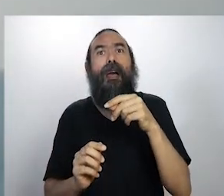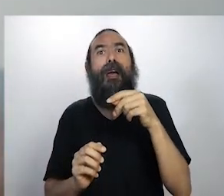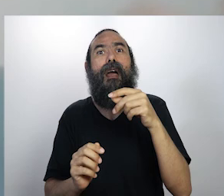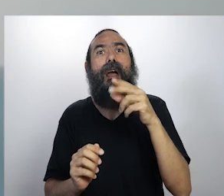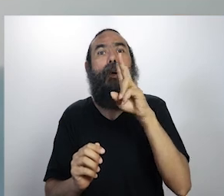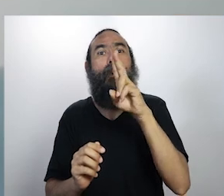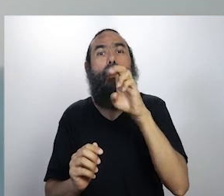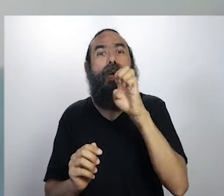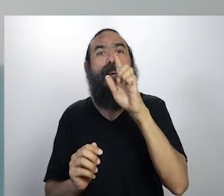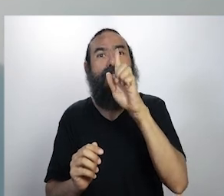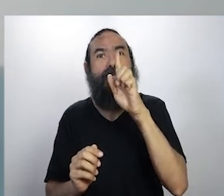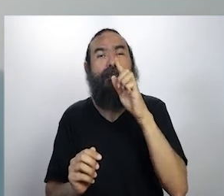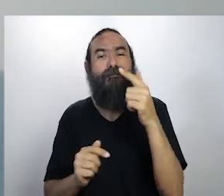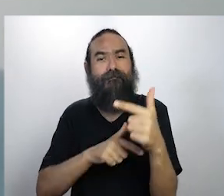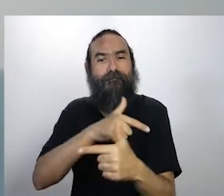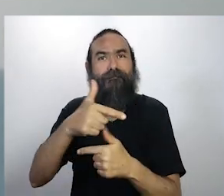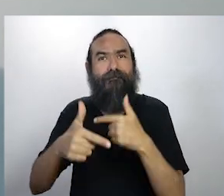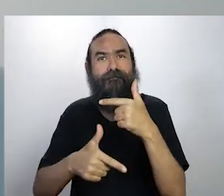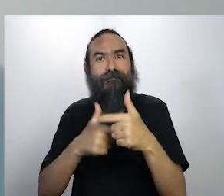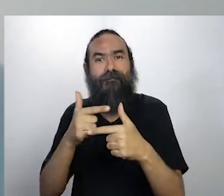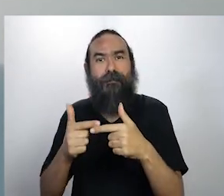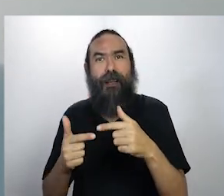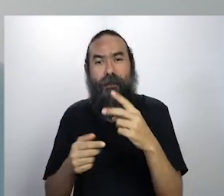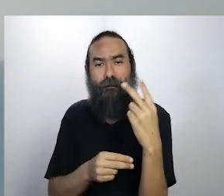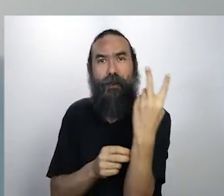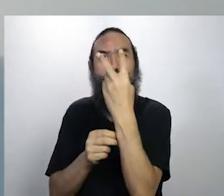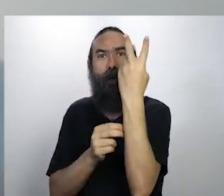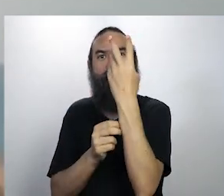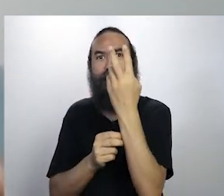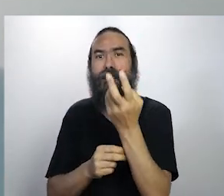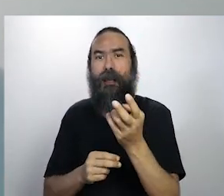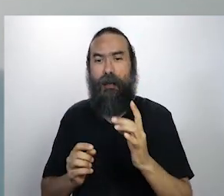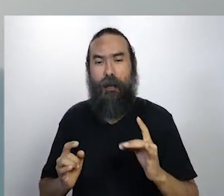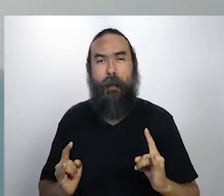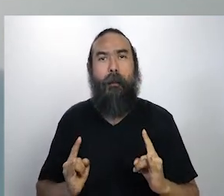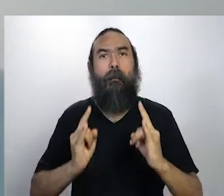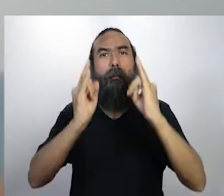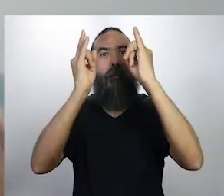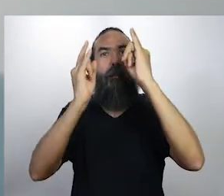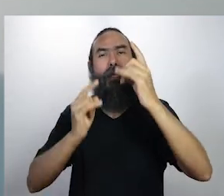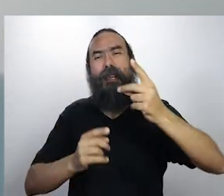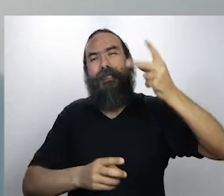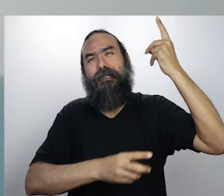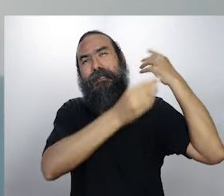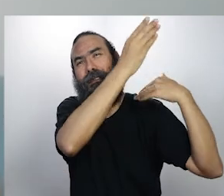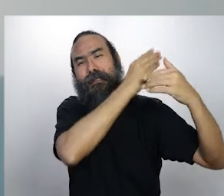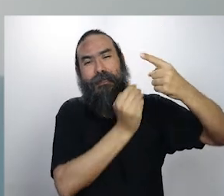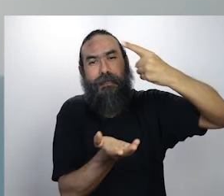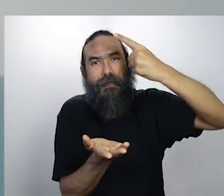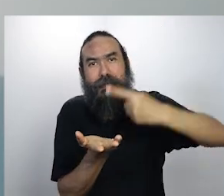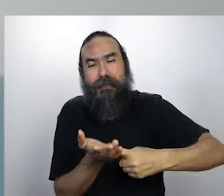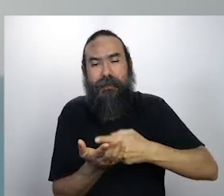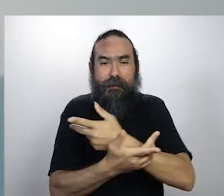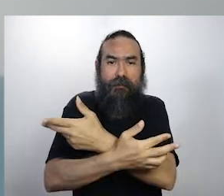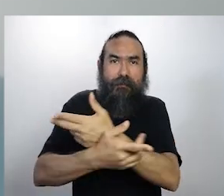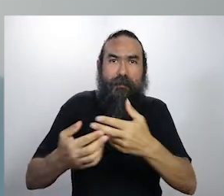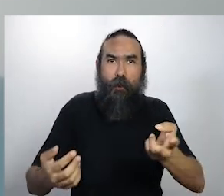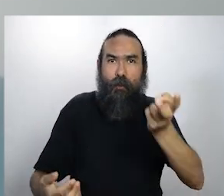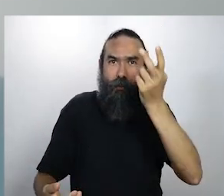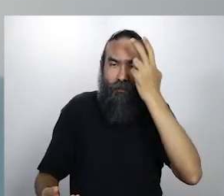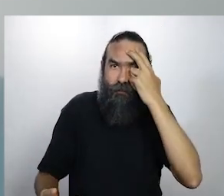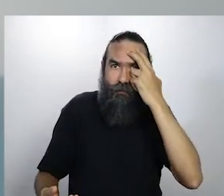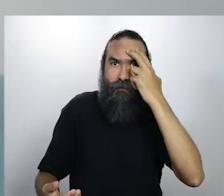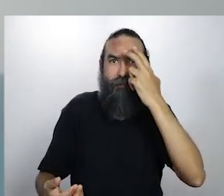né? Goiás são muitos prédios antigos, mas a possibilidade das culturas se manifestarem através de encontros, como o Encontro de